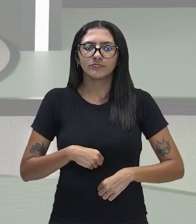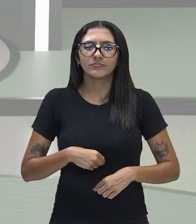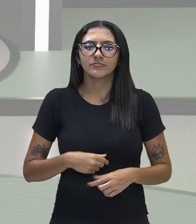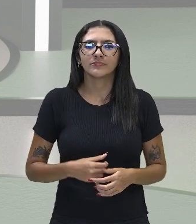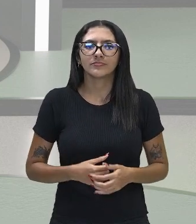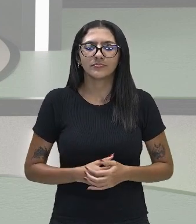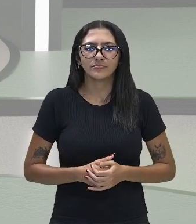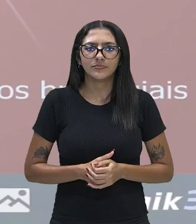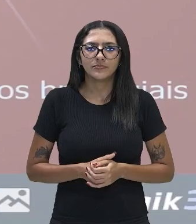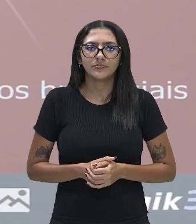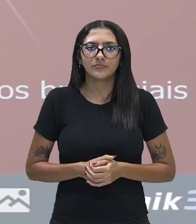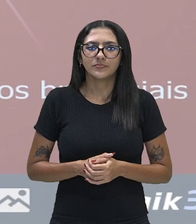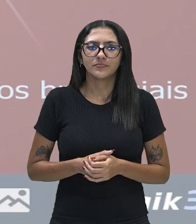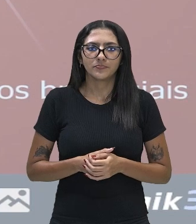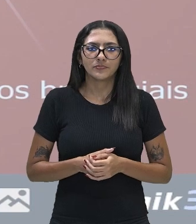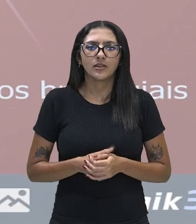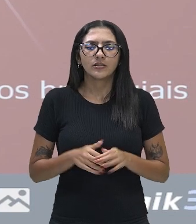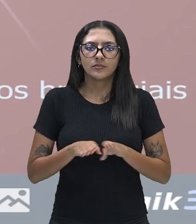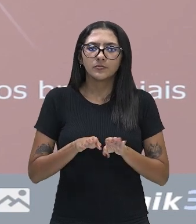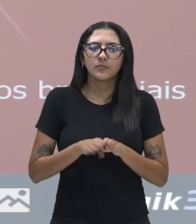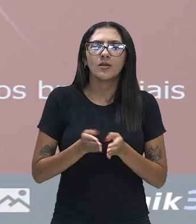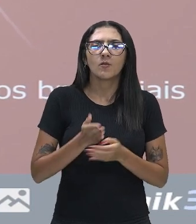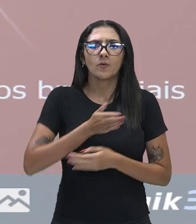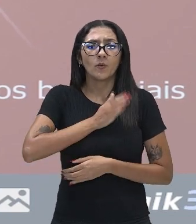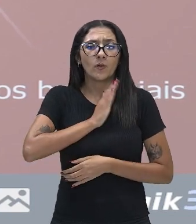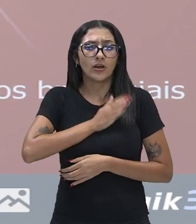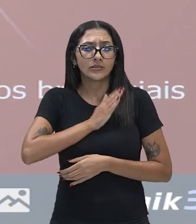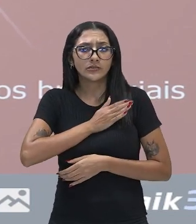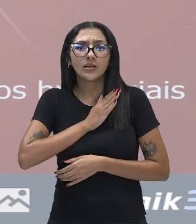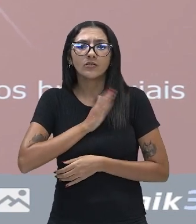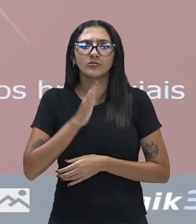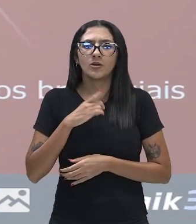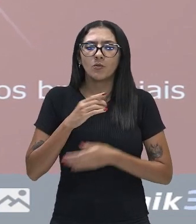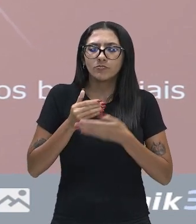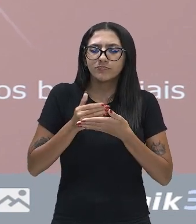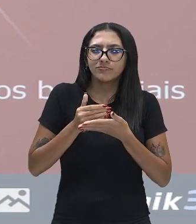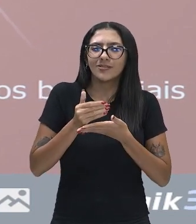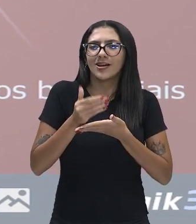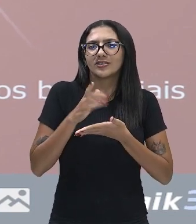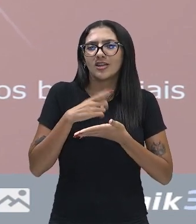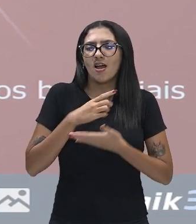coração, e aí se inicia a vida.